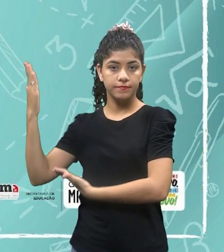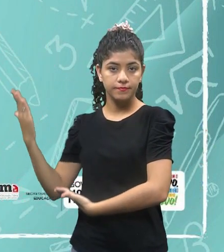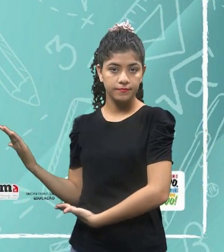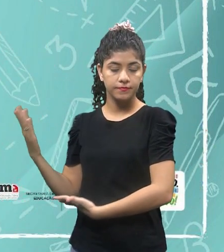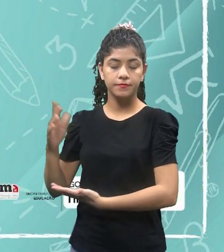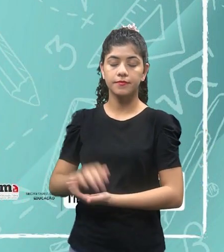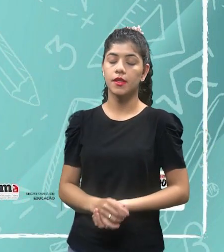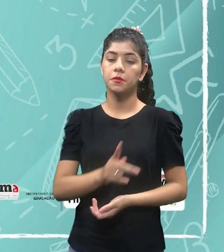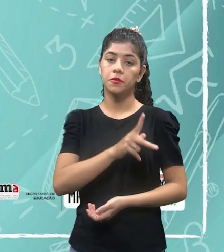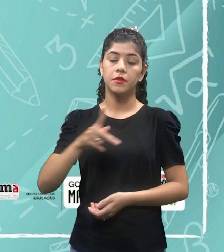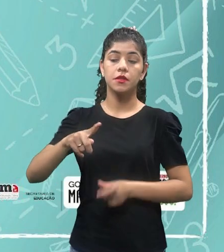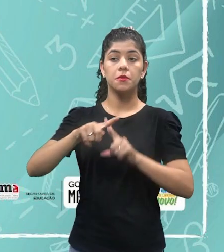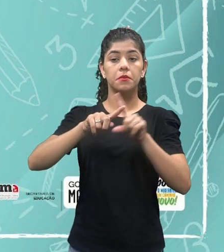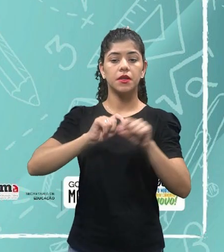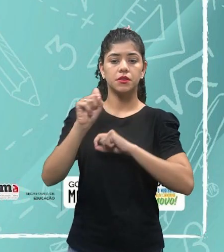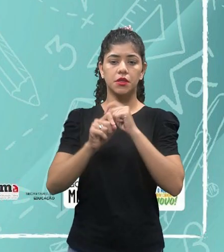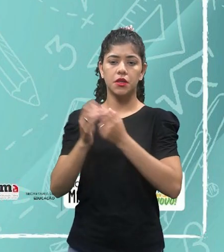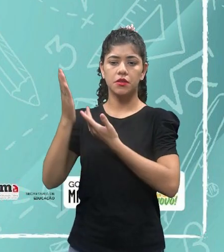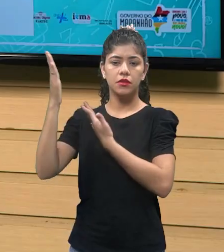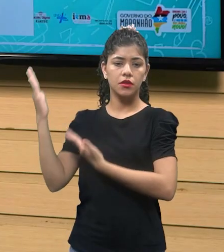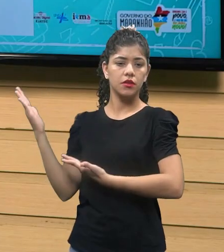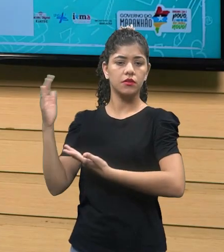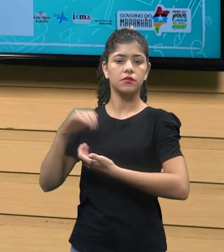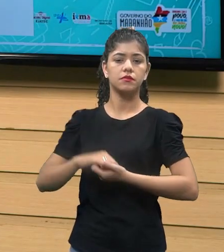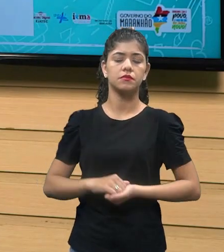professor, mas isso é um fluxograma. Exatamente.